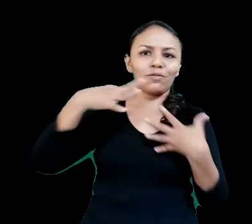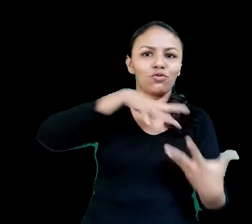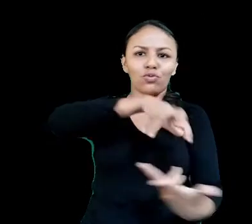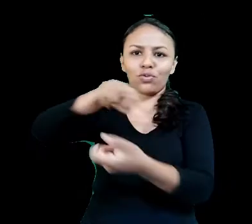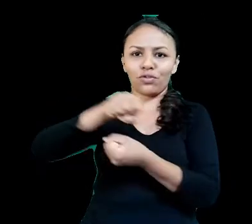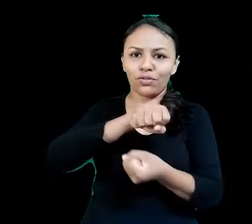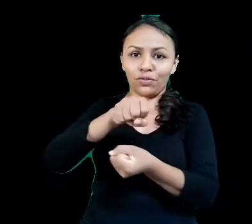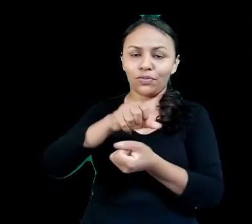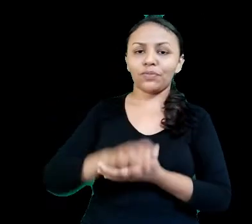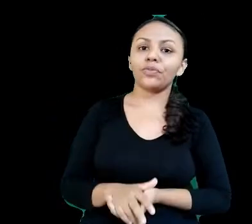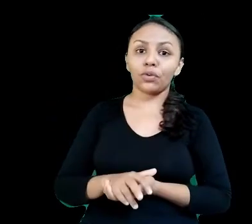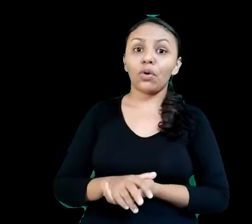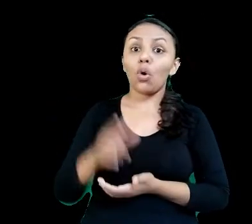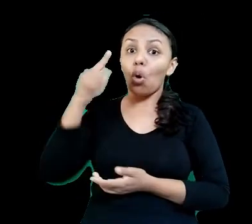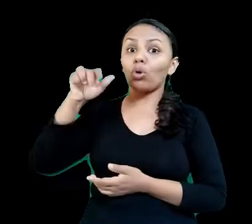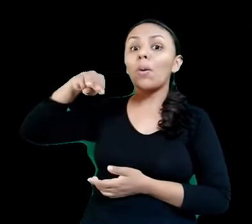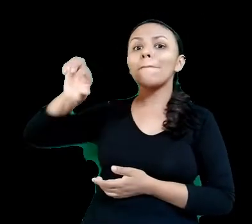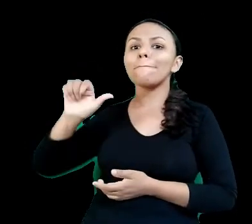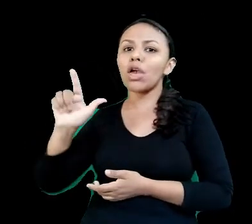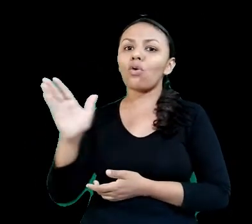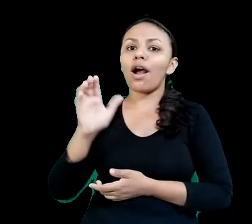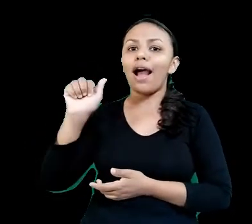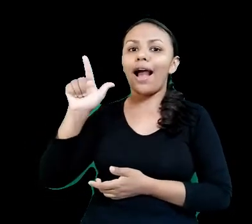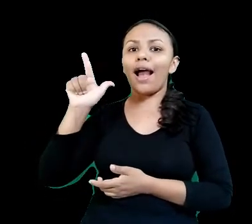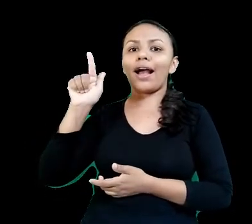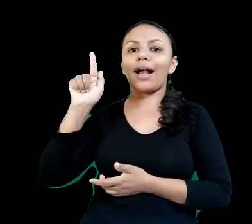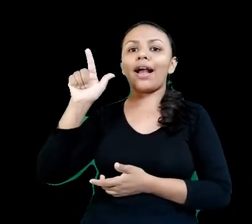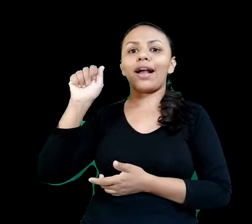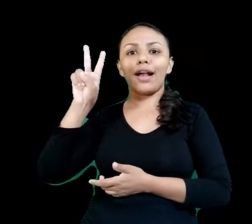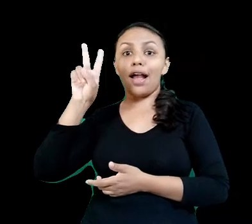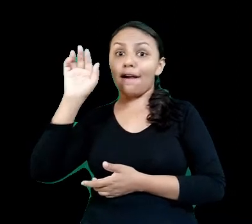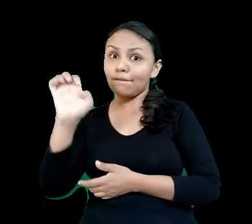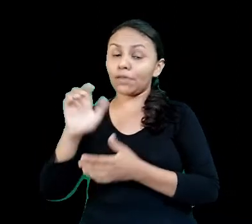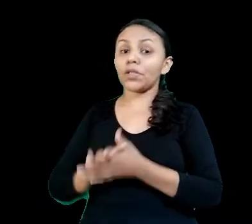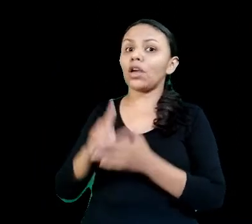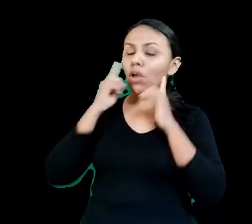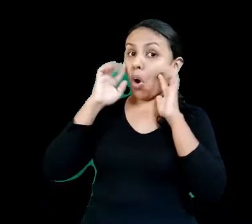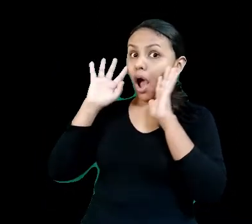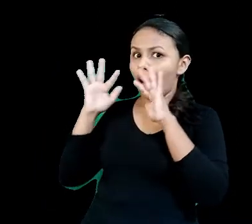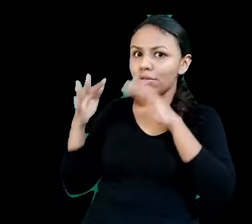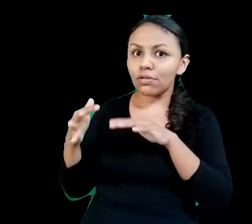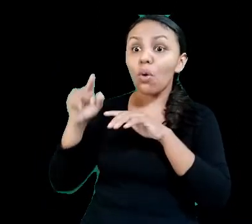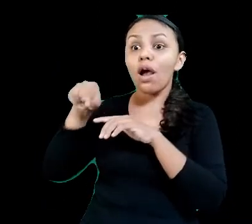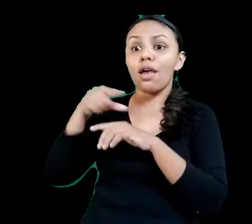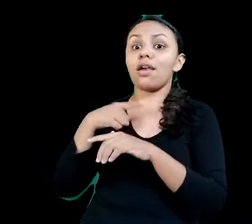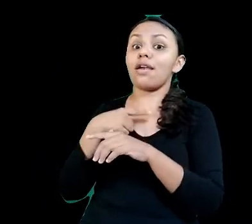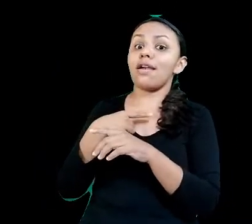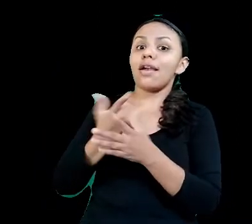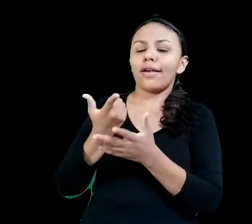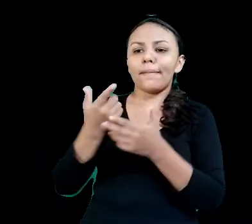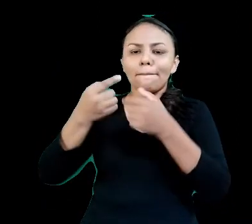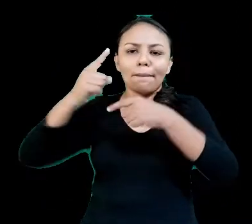o mel de agave, e nós chamamos atenção para produtos alimentícios que são adoçados com